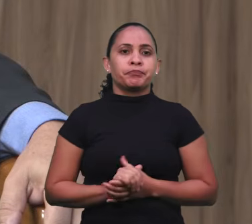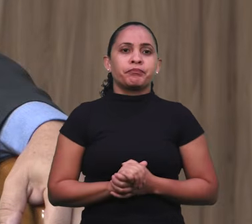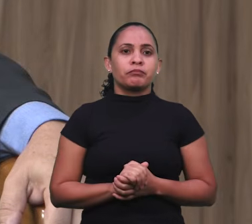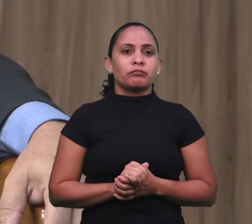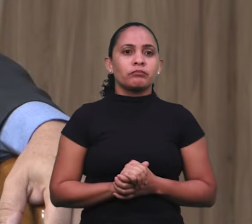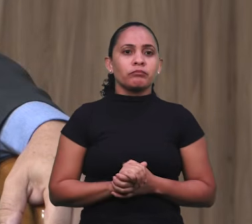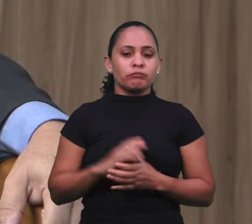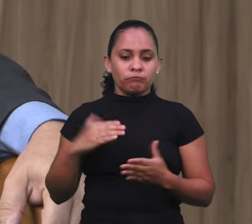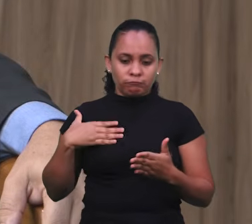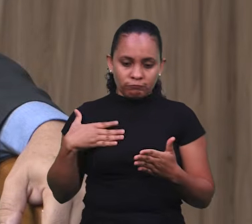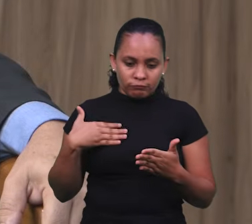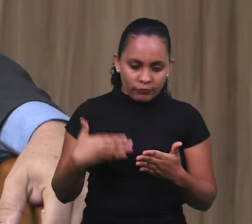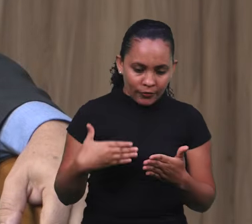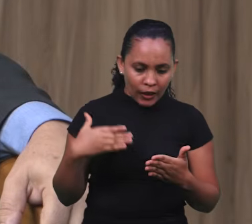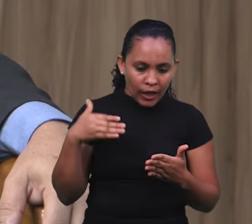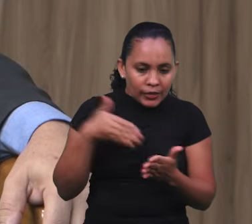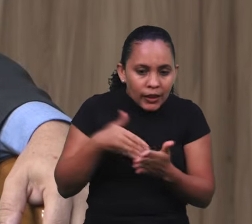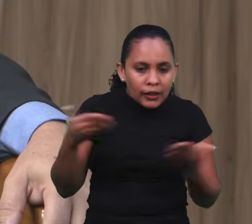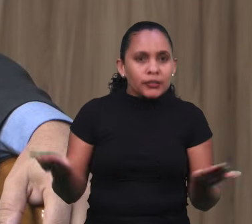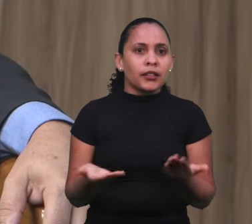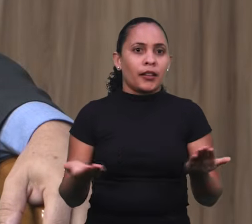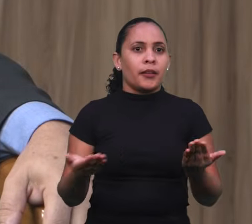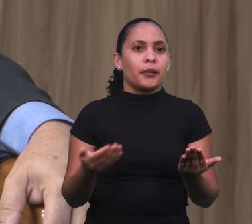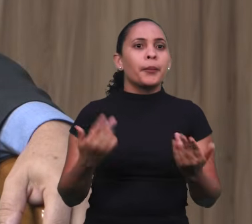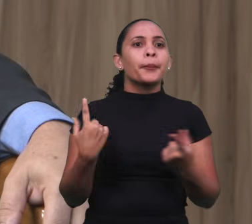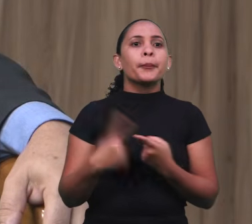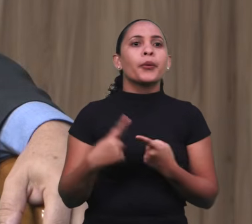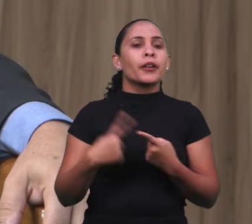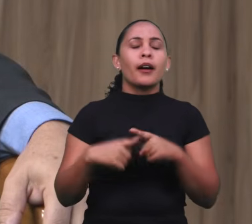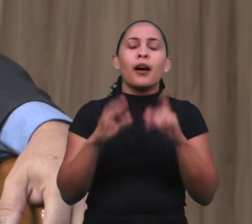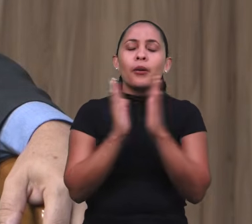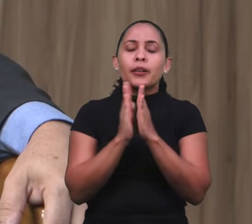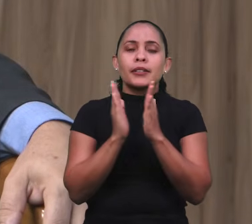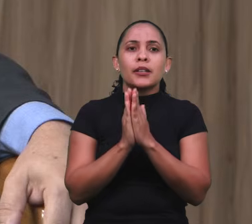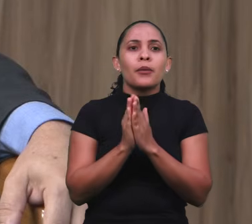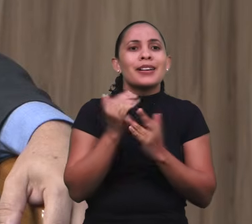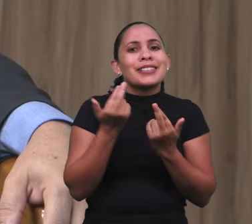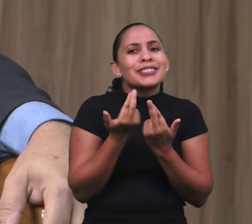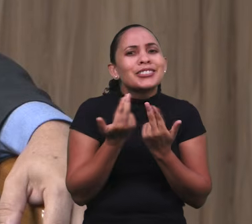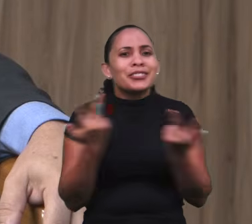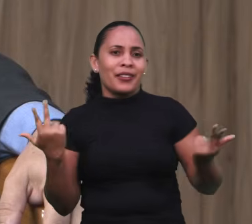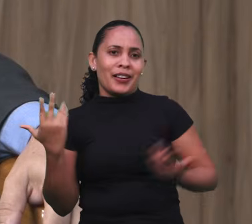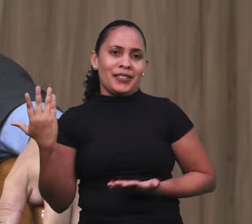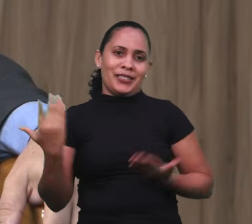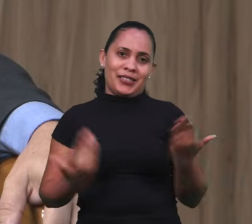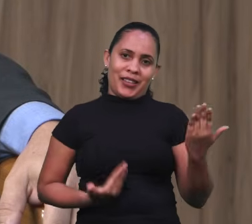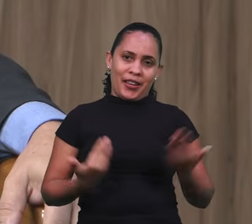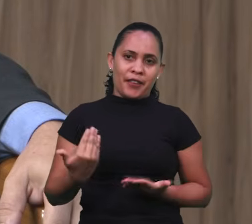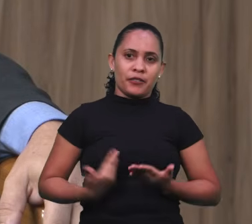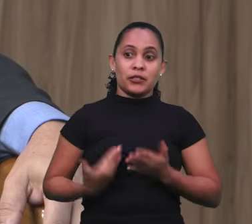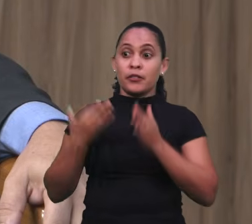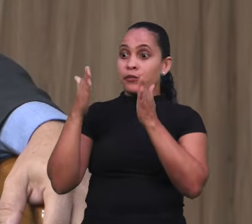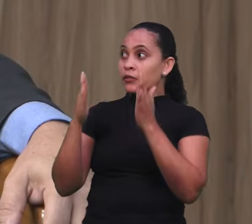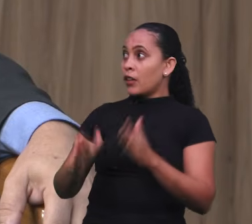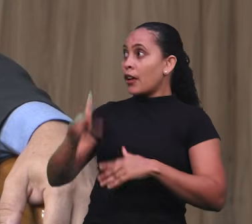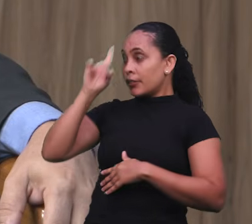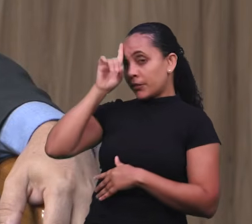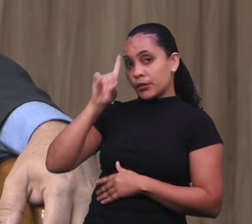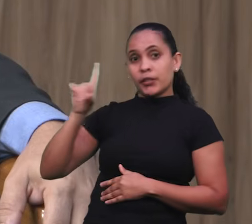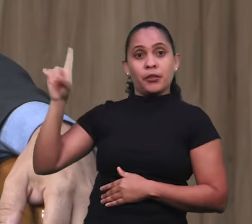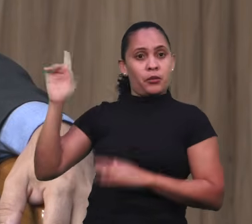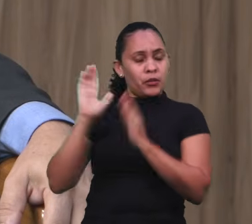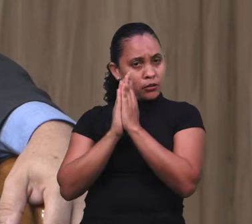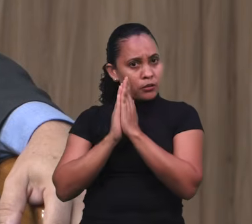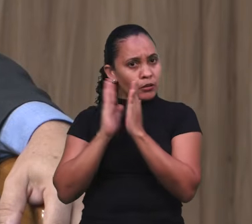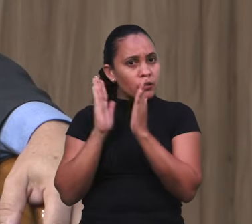hoje chegamos até aqui, foi pela oração de muitas de nossas irmãs fiéis no Senhor, que